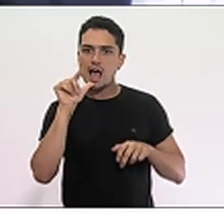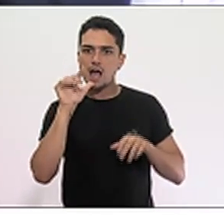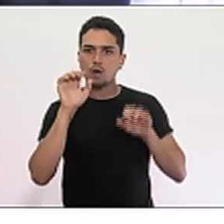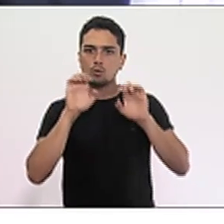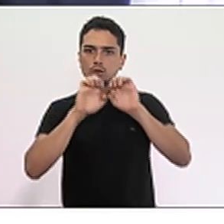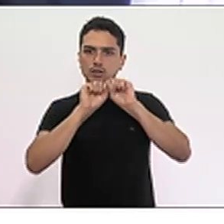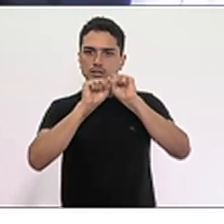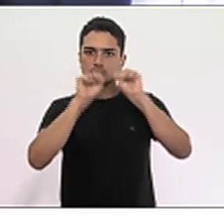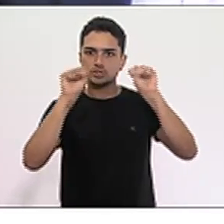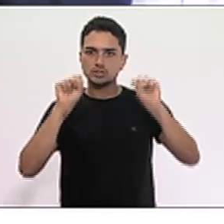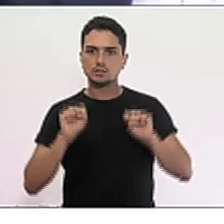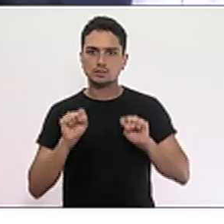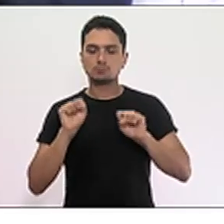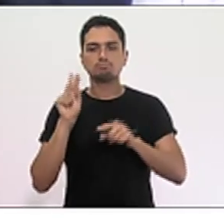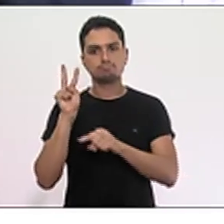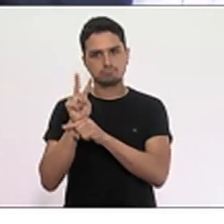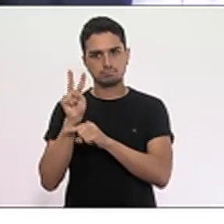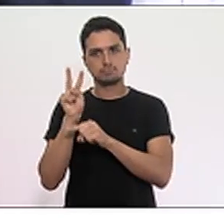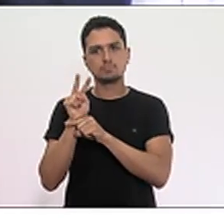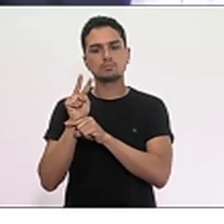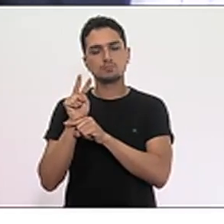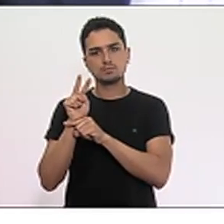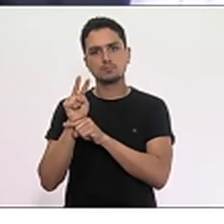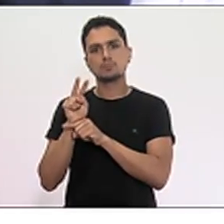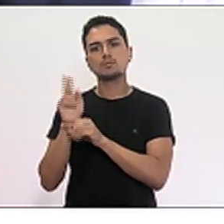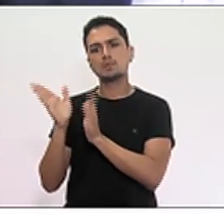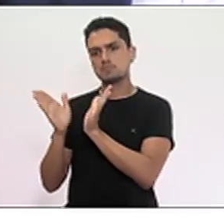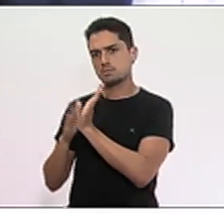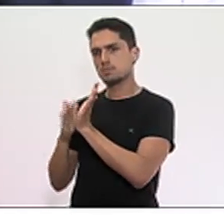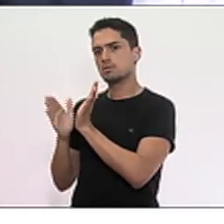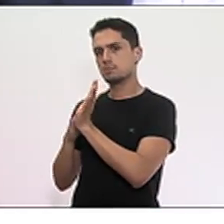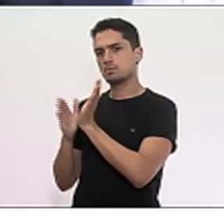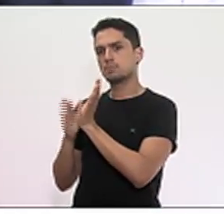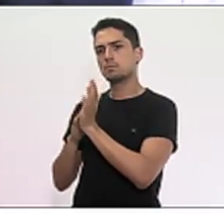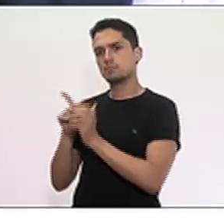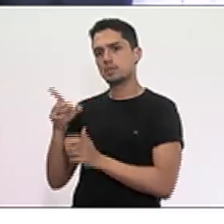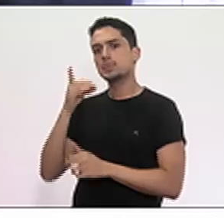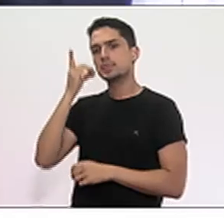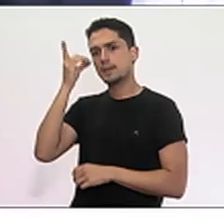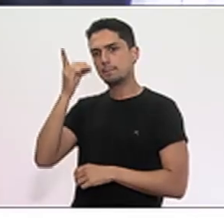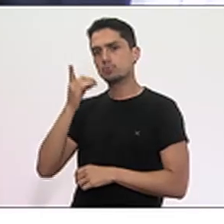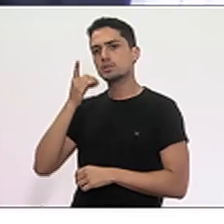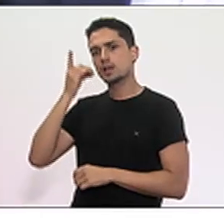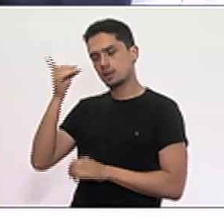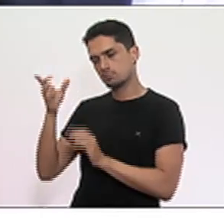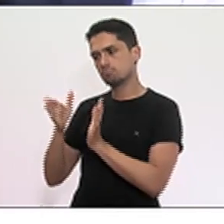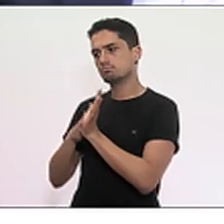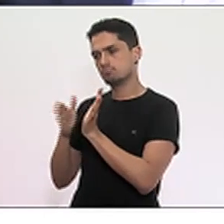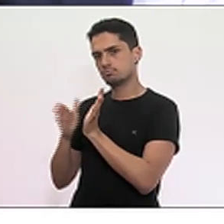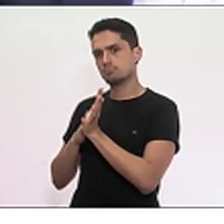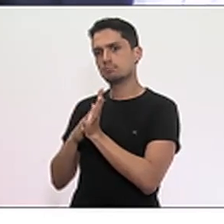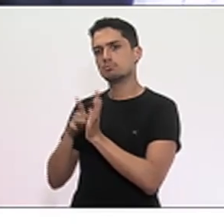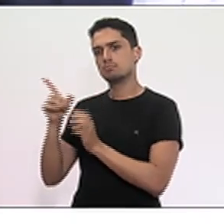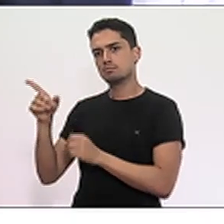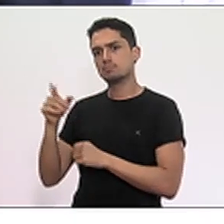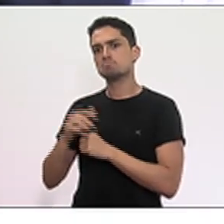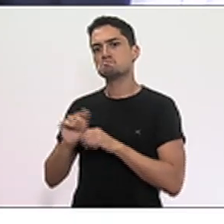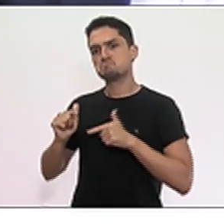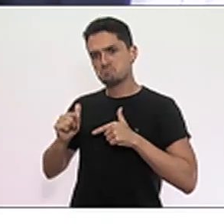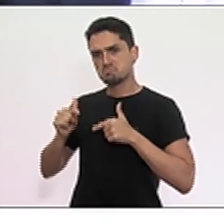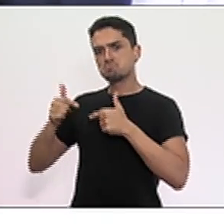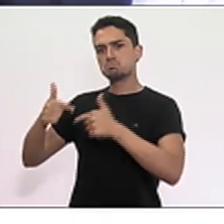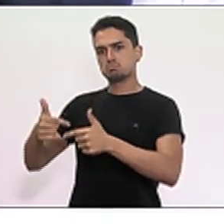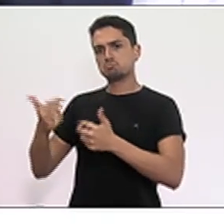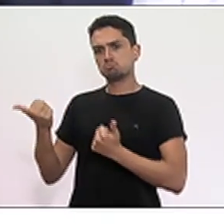Então, quero parabenizar o deputado e os que compraram a ideia